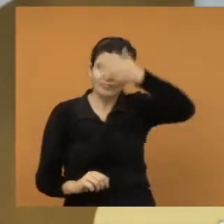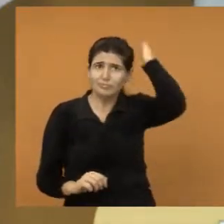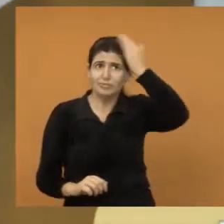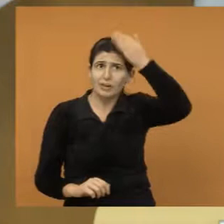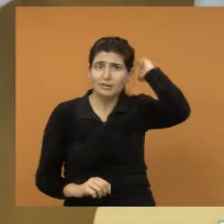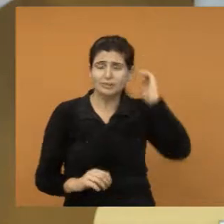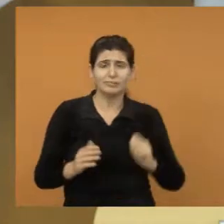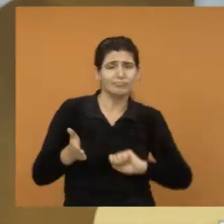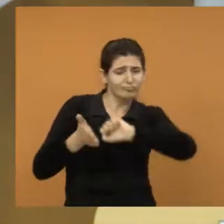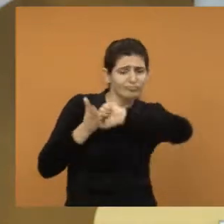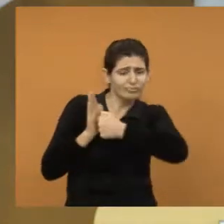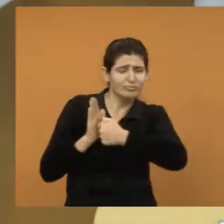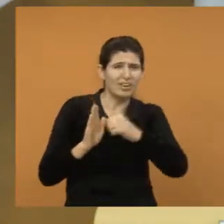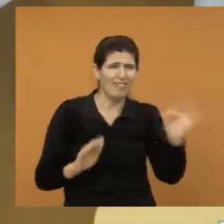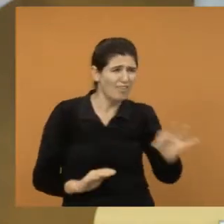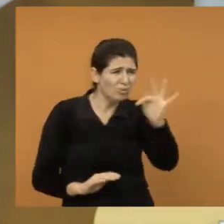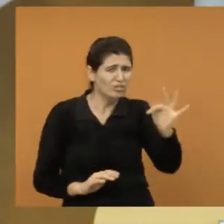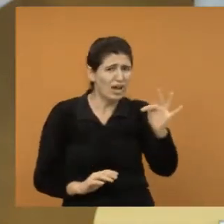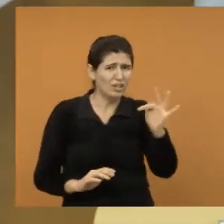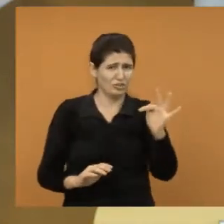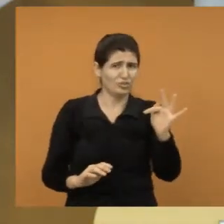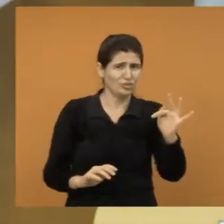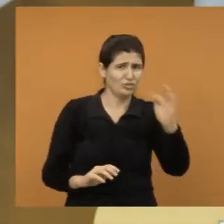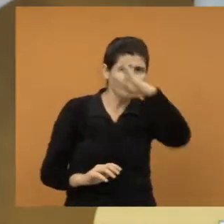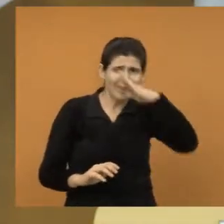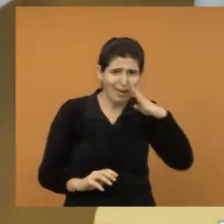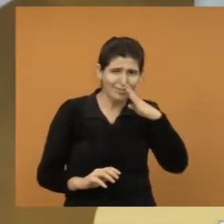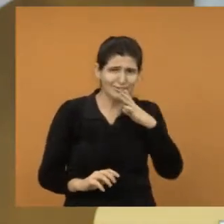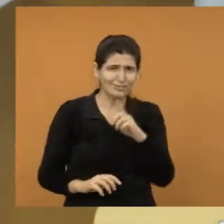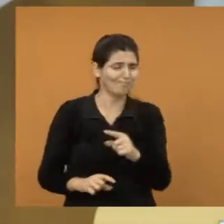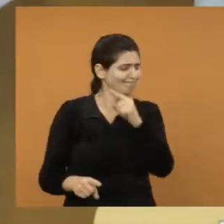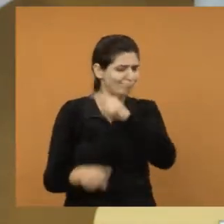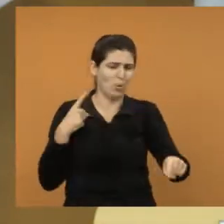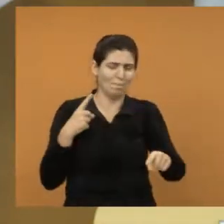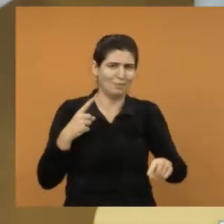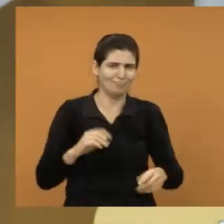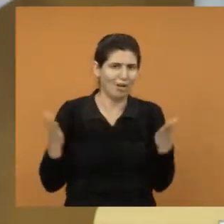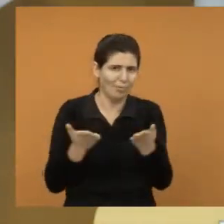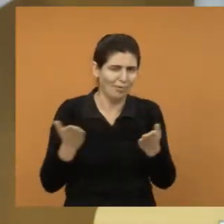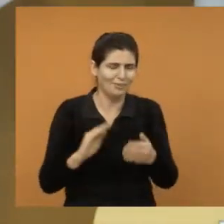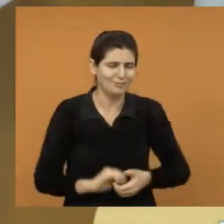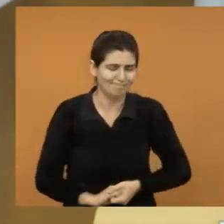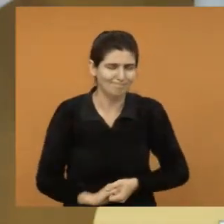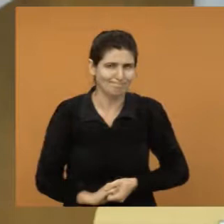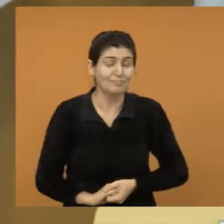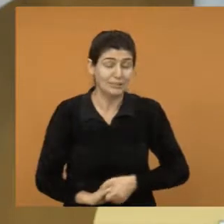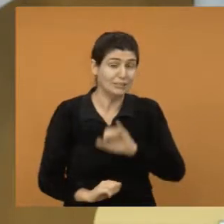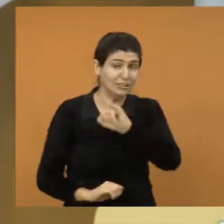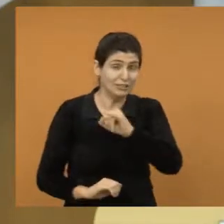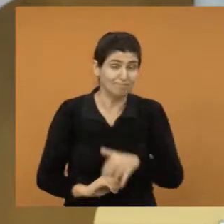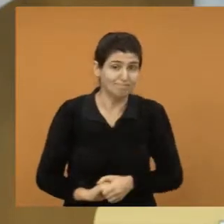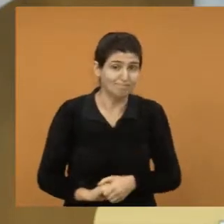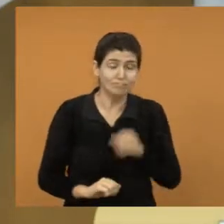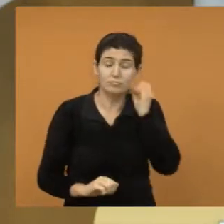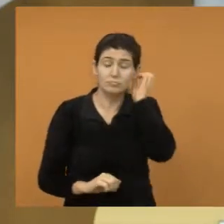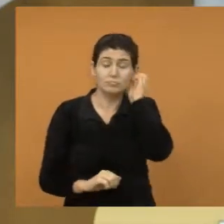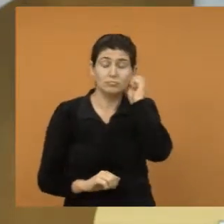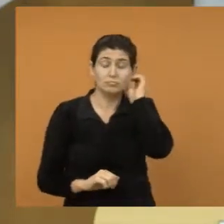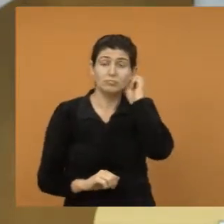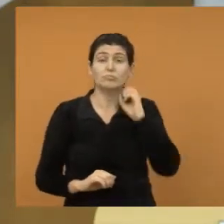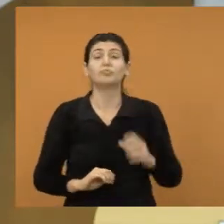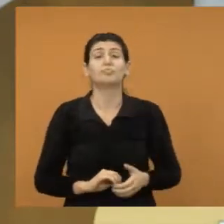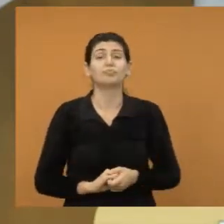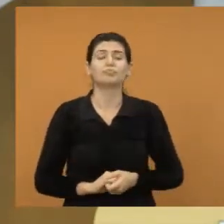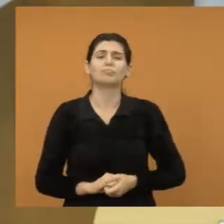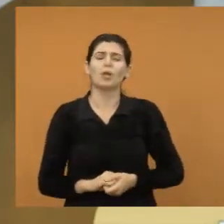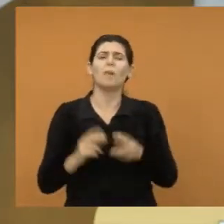Programas sociais relacionados à transferência de renda estão perdendo recursos.